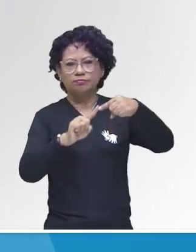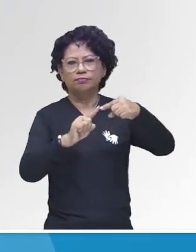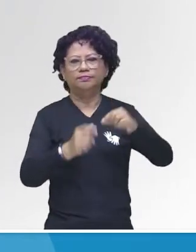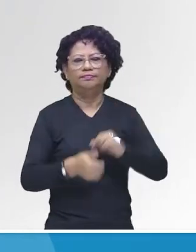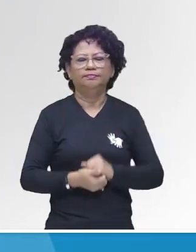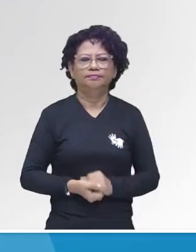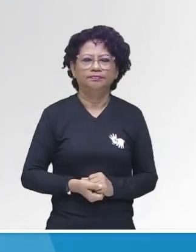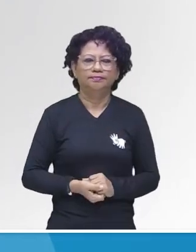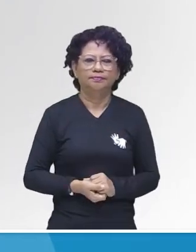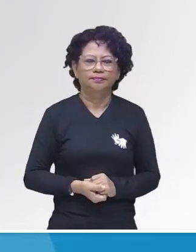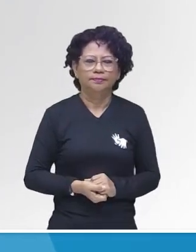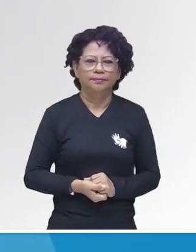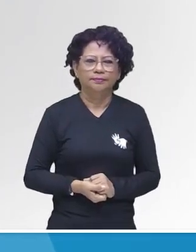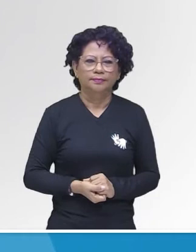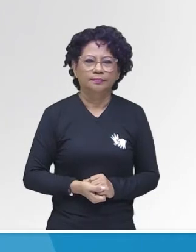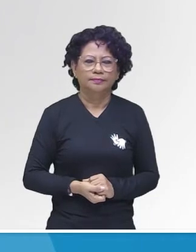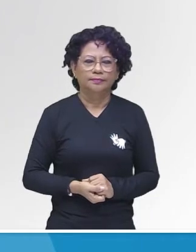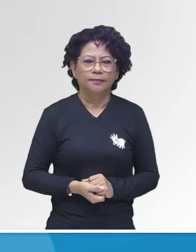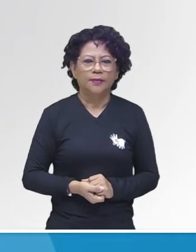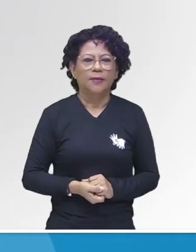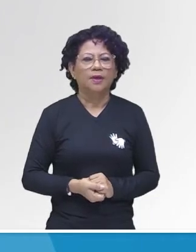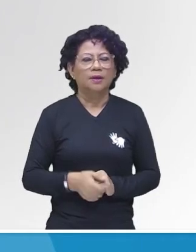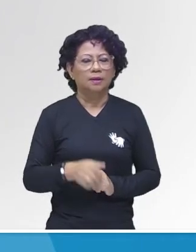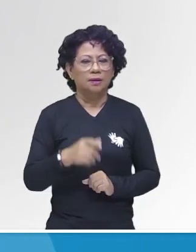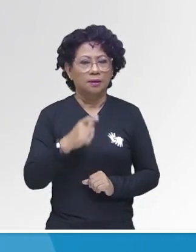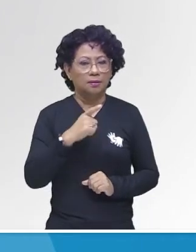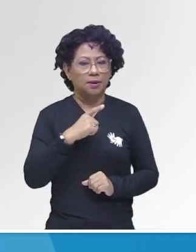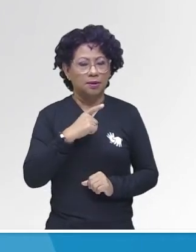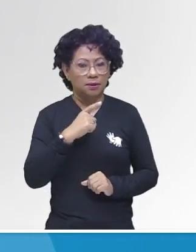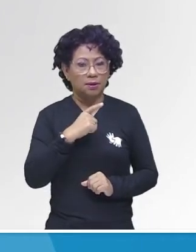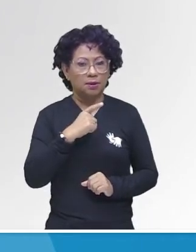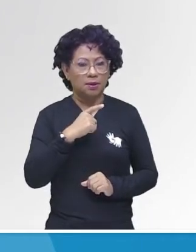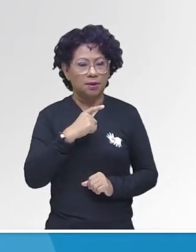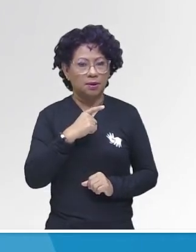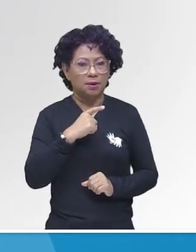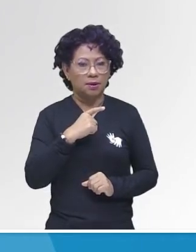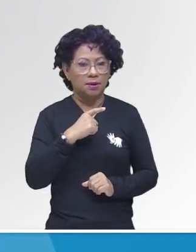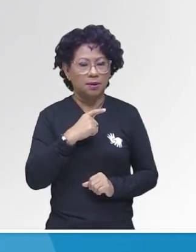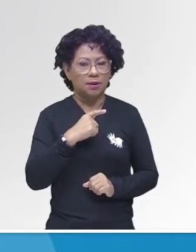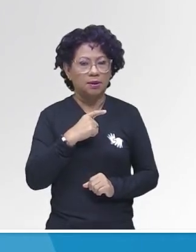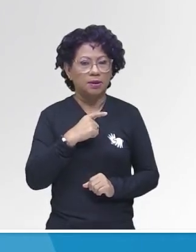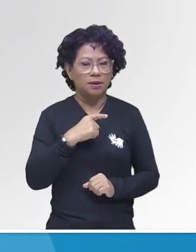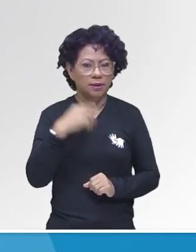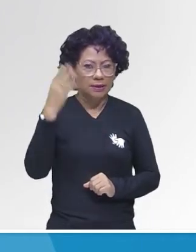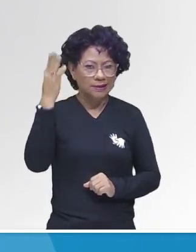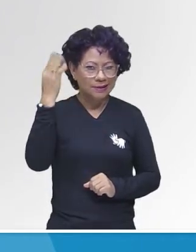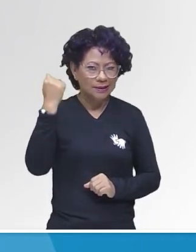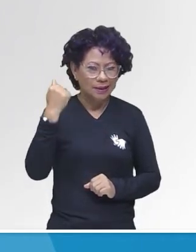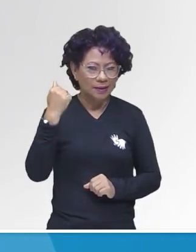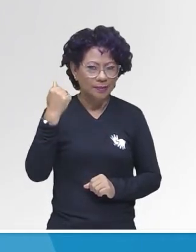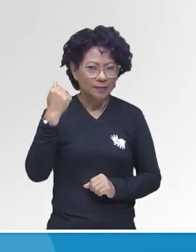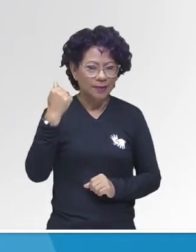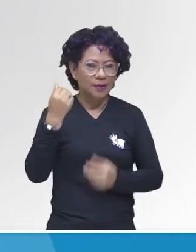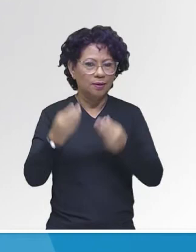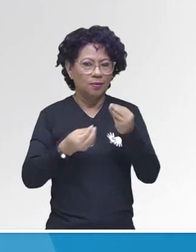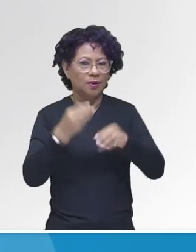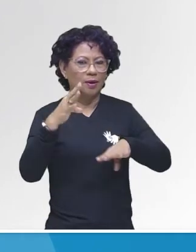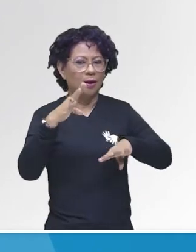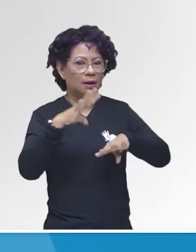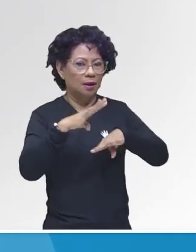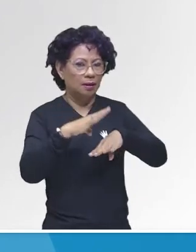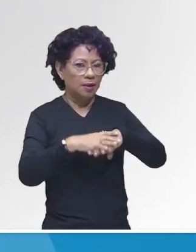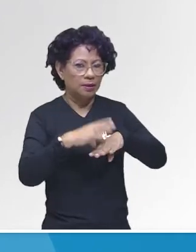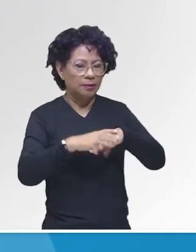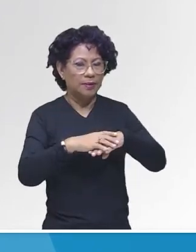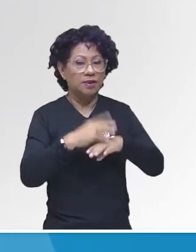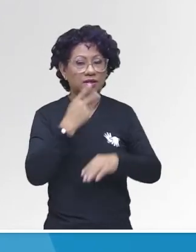tá? Então, para simbolizar isso aqui de forma matemática, a gente escreve assim, ó, que esse